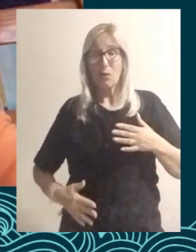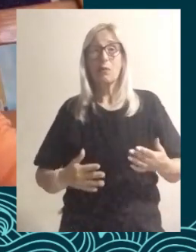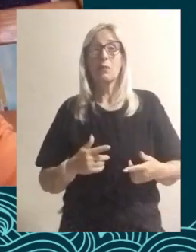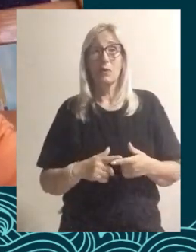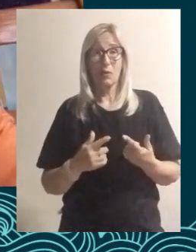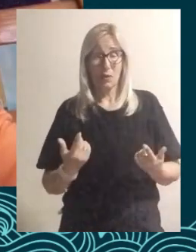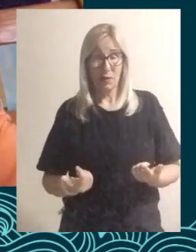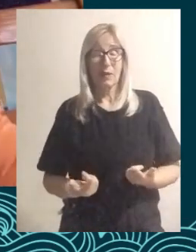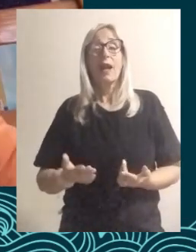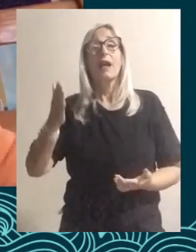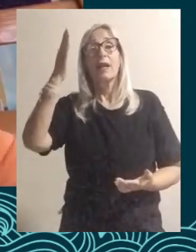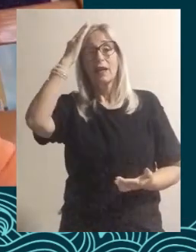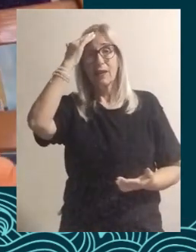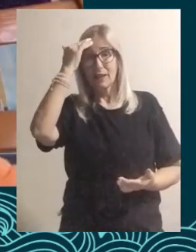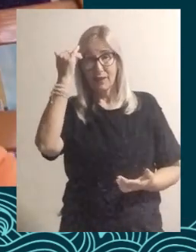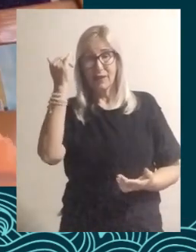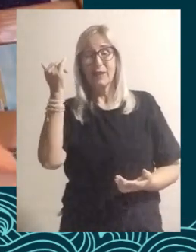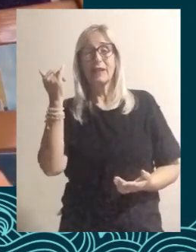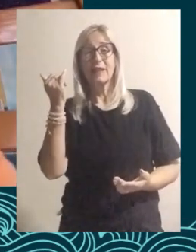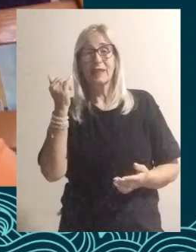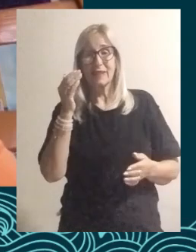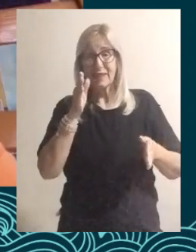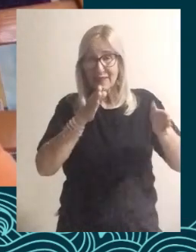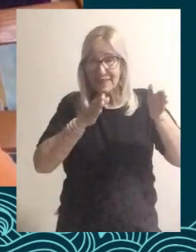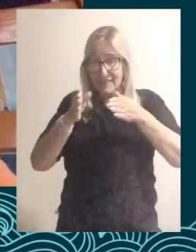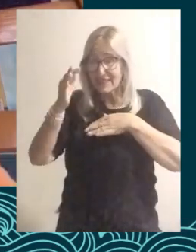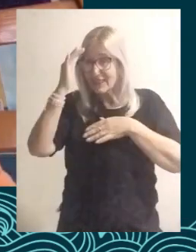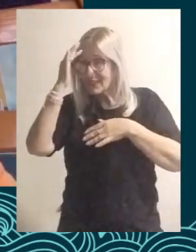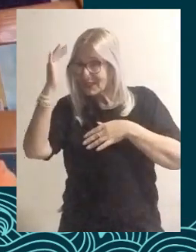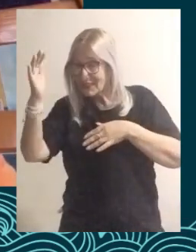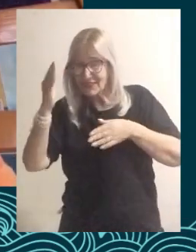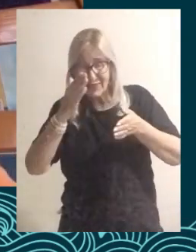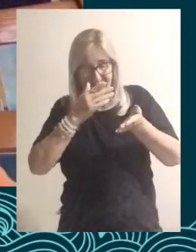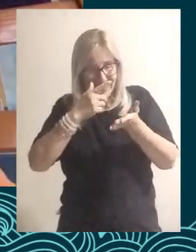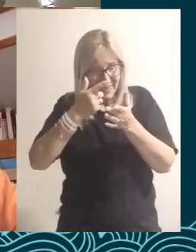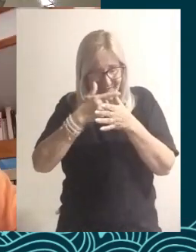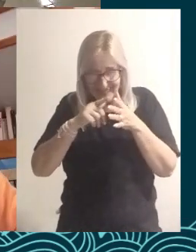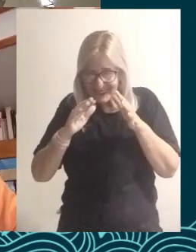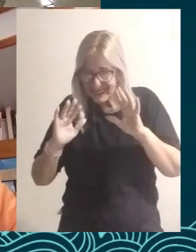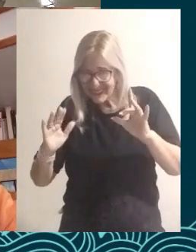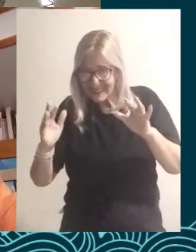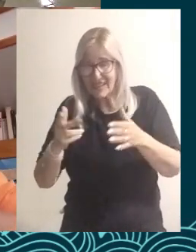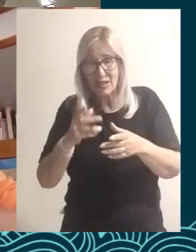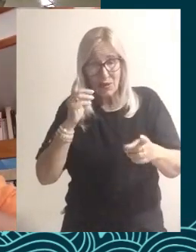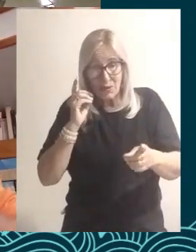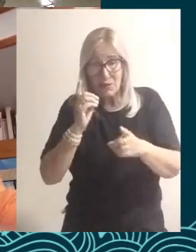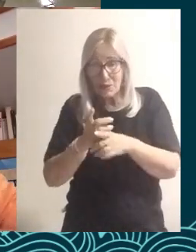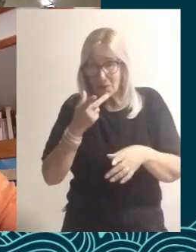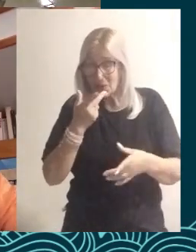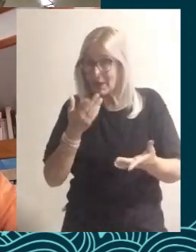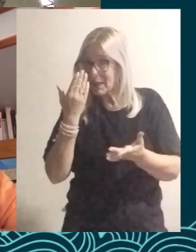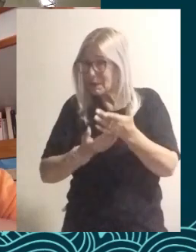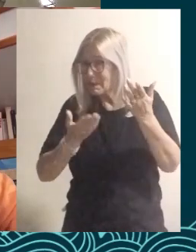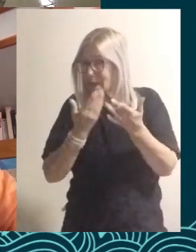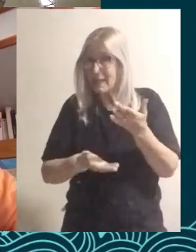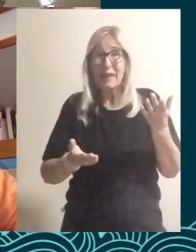muito mais o corpo, elas sabem dividir o sono em vários pedacinhos, elas